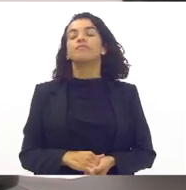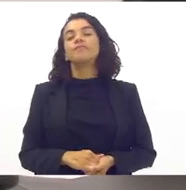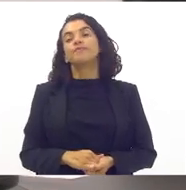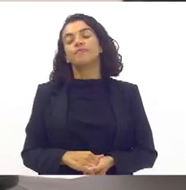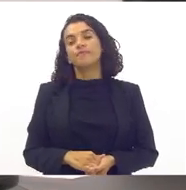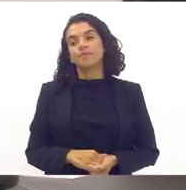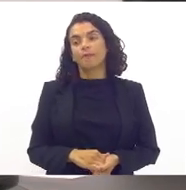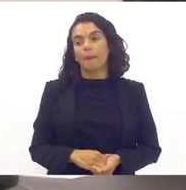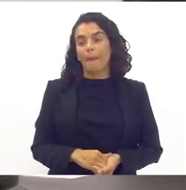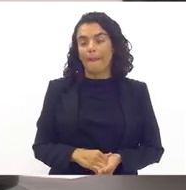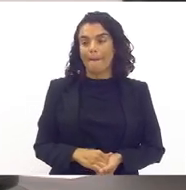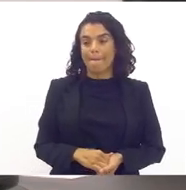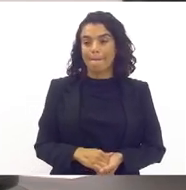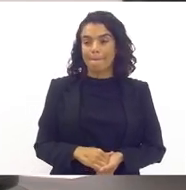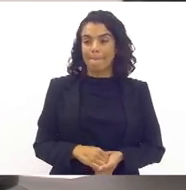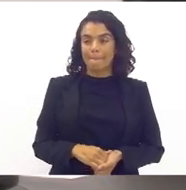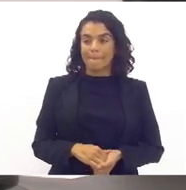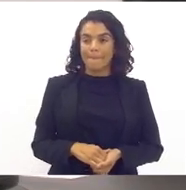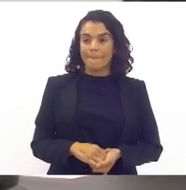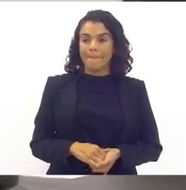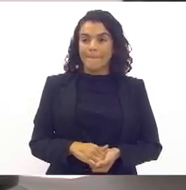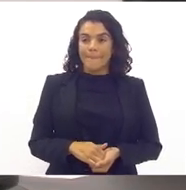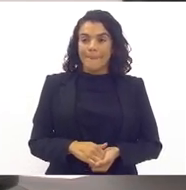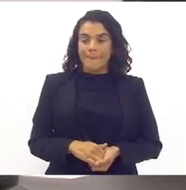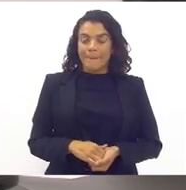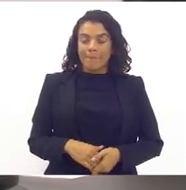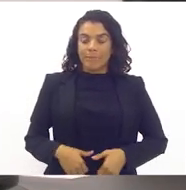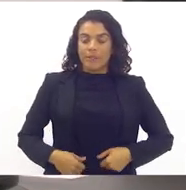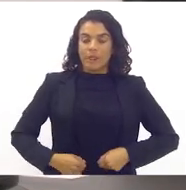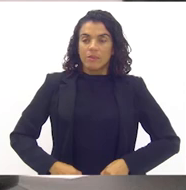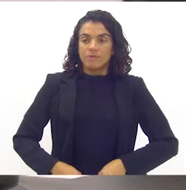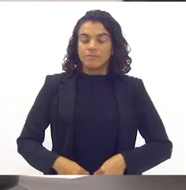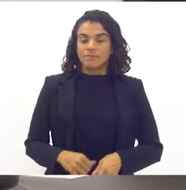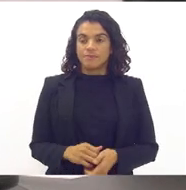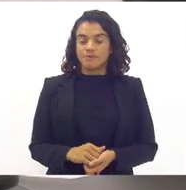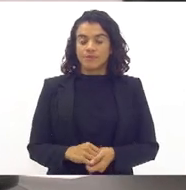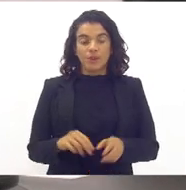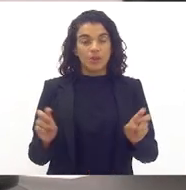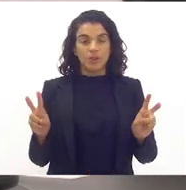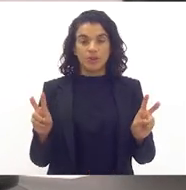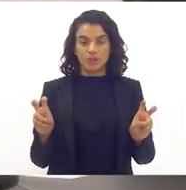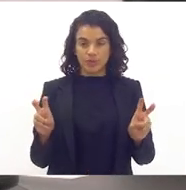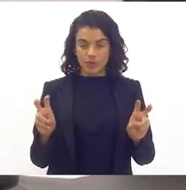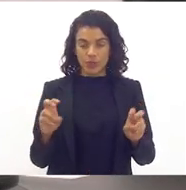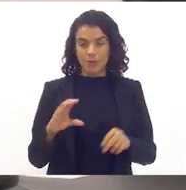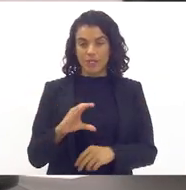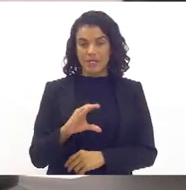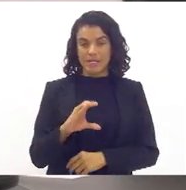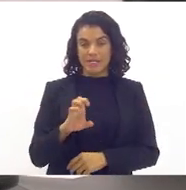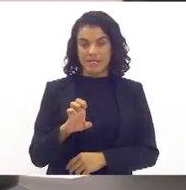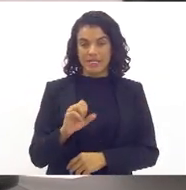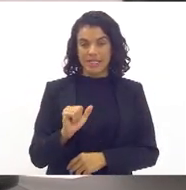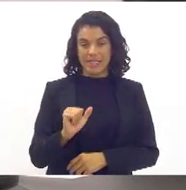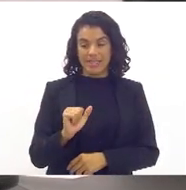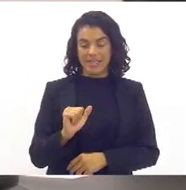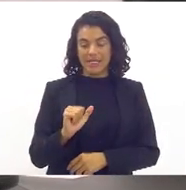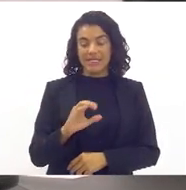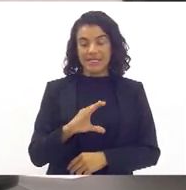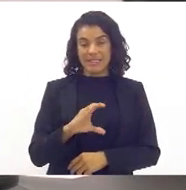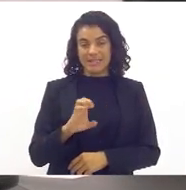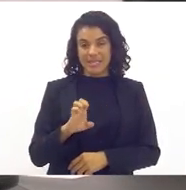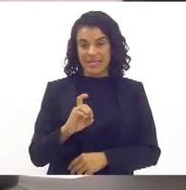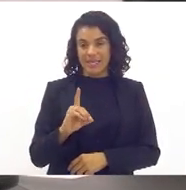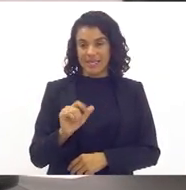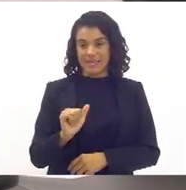verificou aqui esse bom resultado do imposto de renda. Em relação à SEDAI, o que falta entrar de SEDAI ainda?